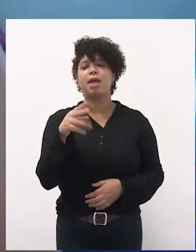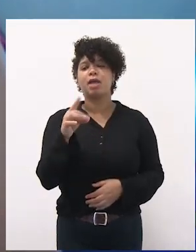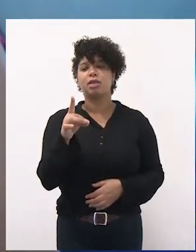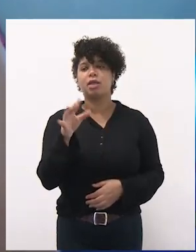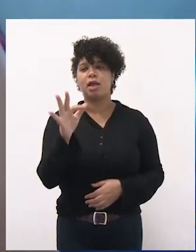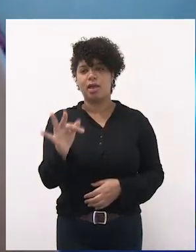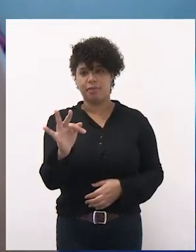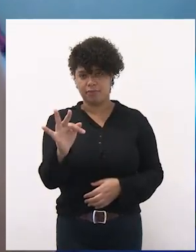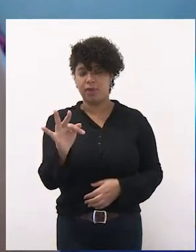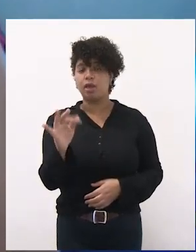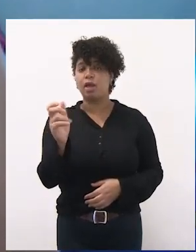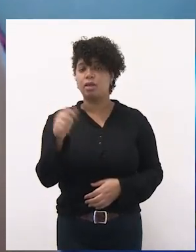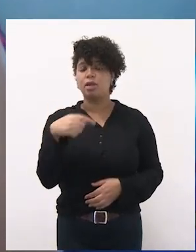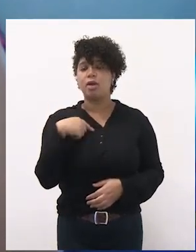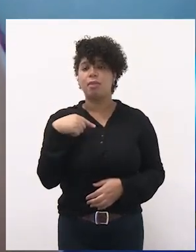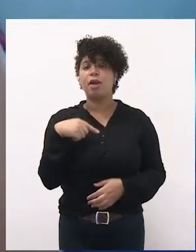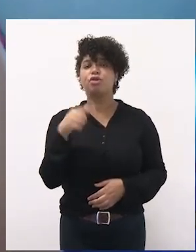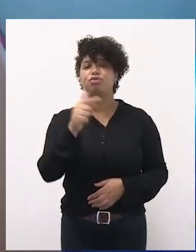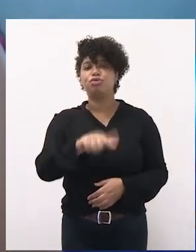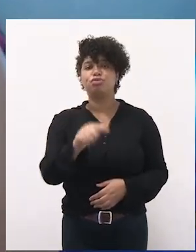pode atualizar o documento